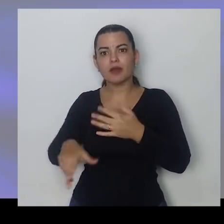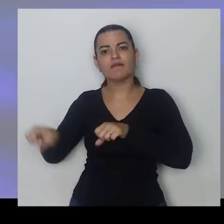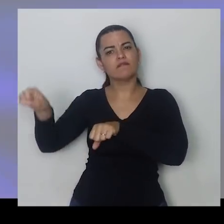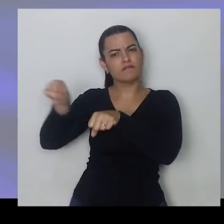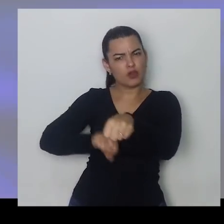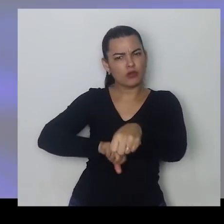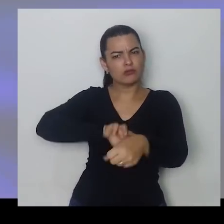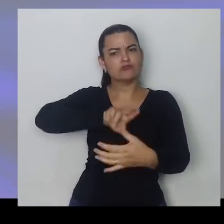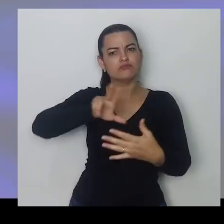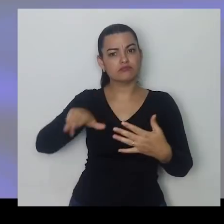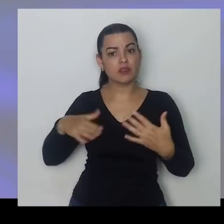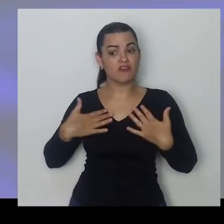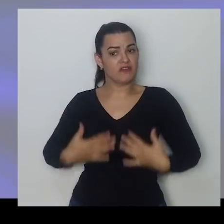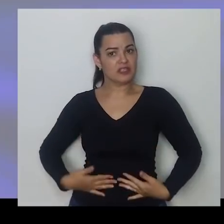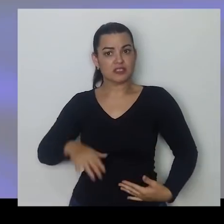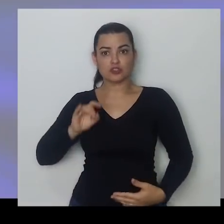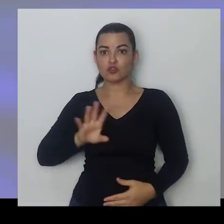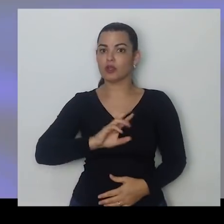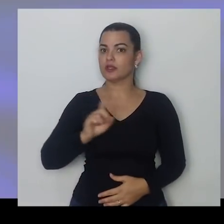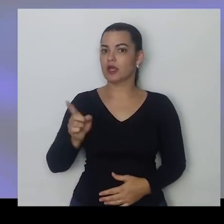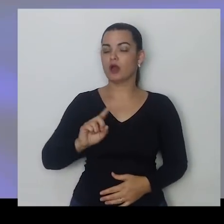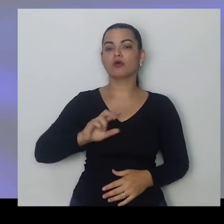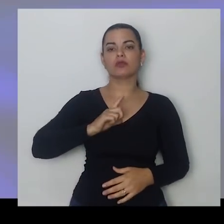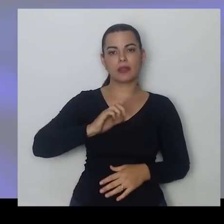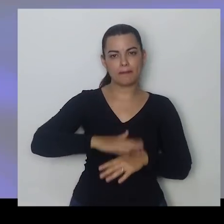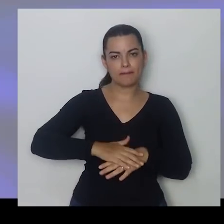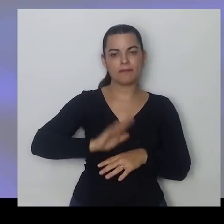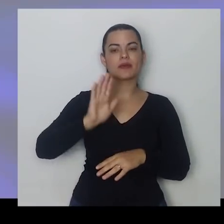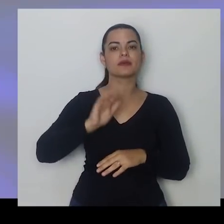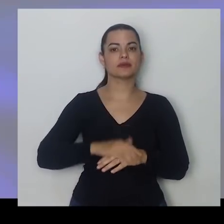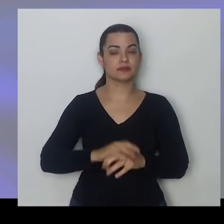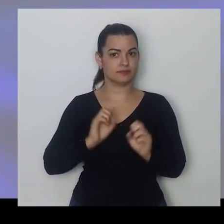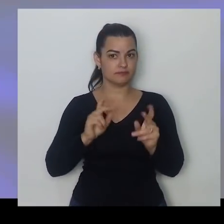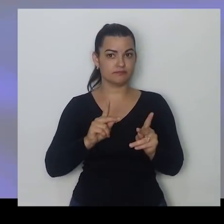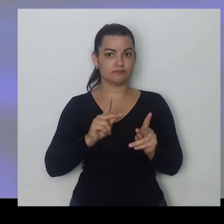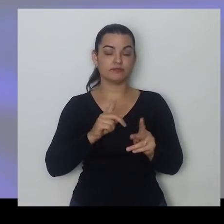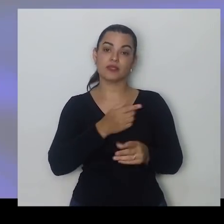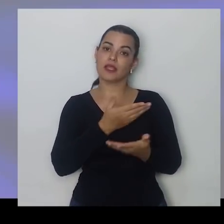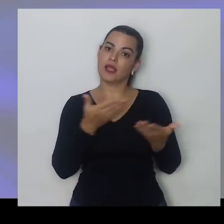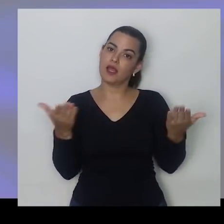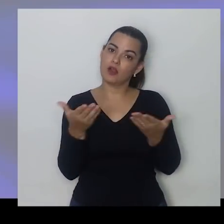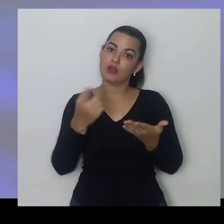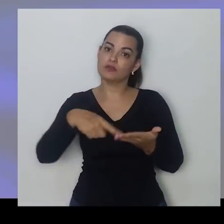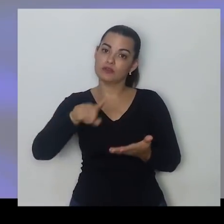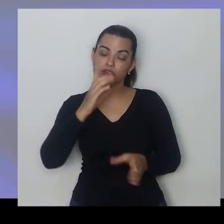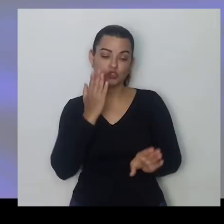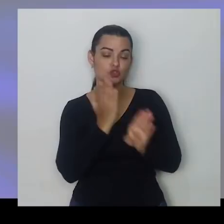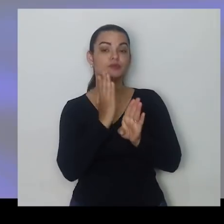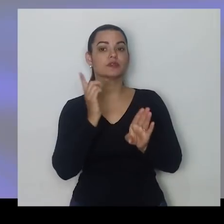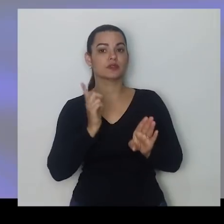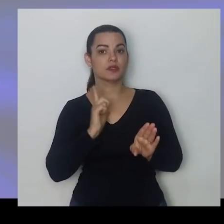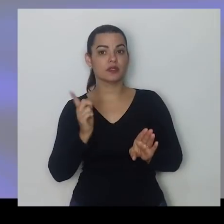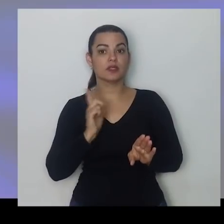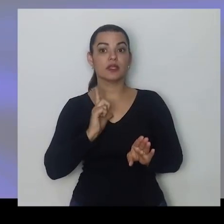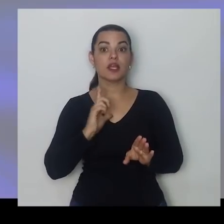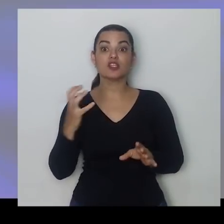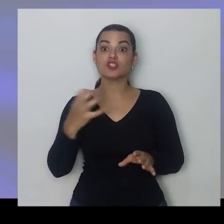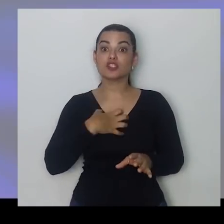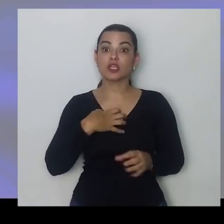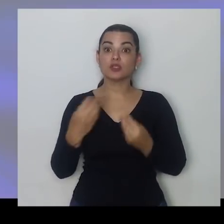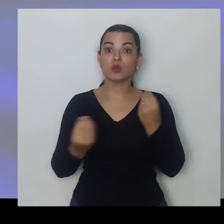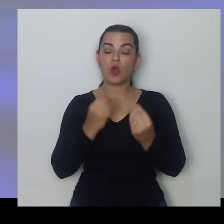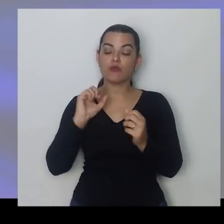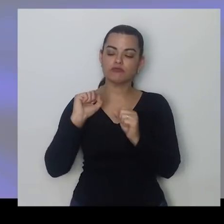não. Temos várias situações que são consideradas, classificadas como violência. E hoje vocês descobriram que